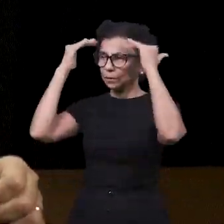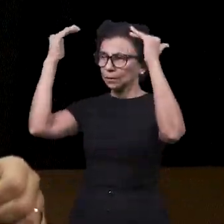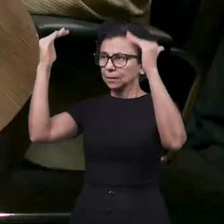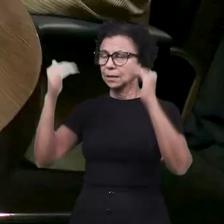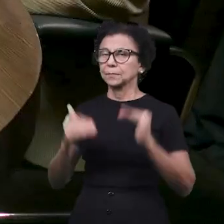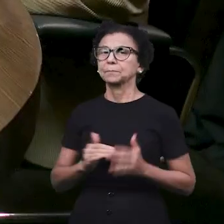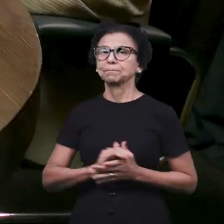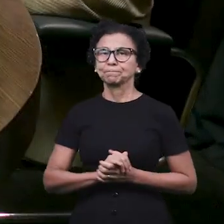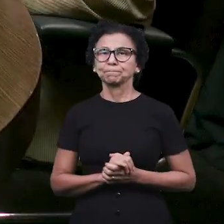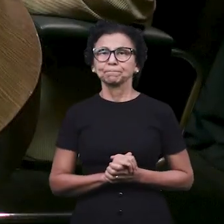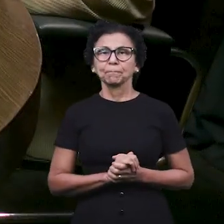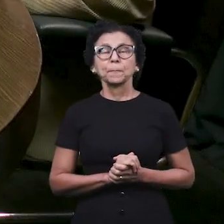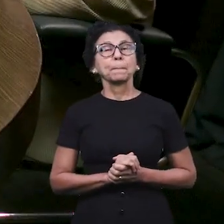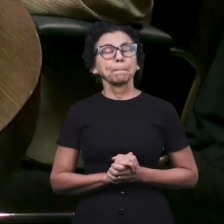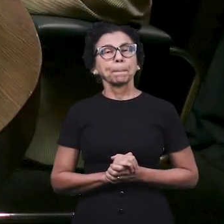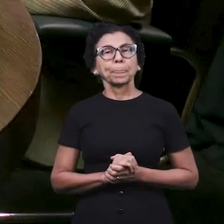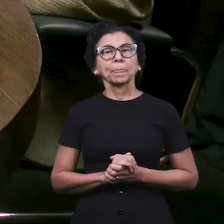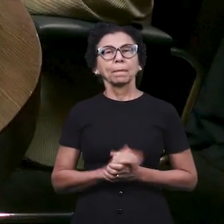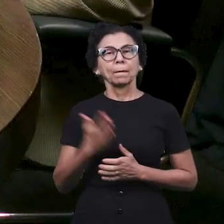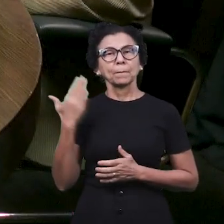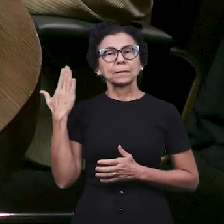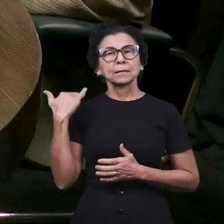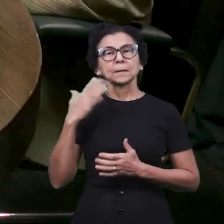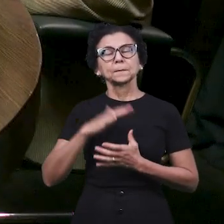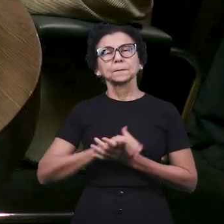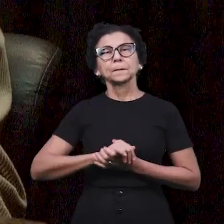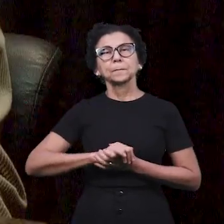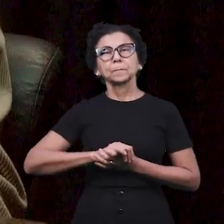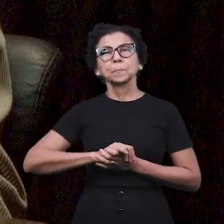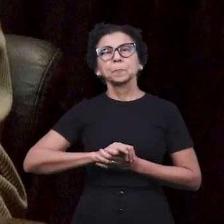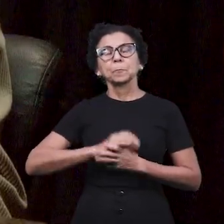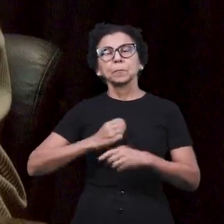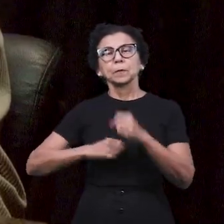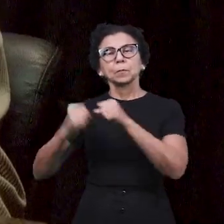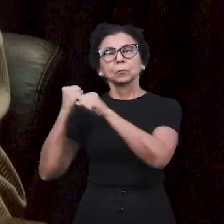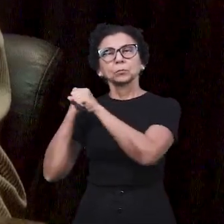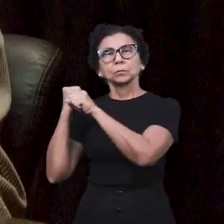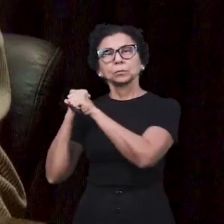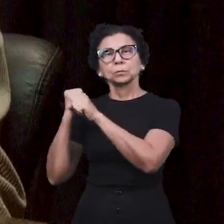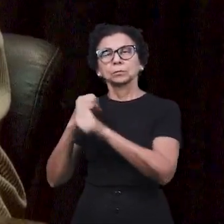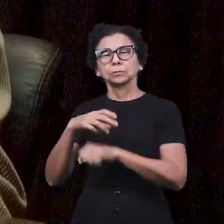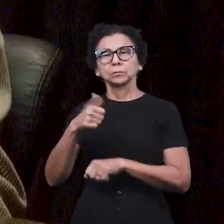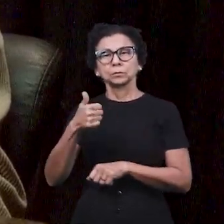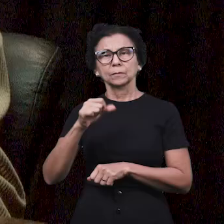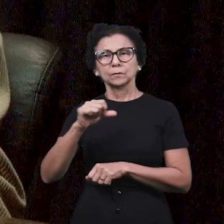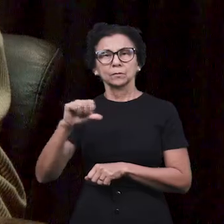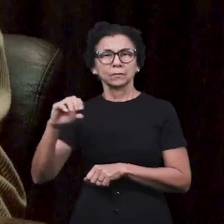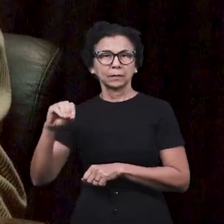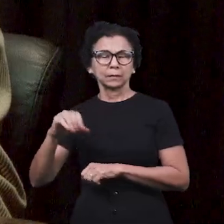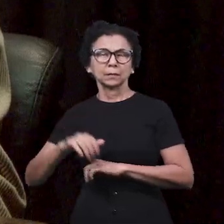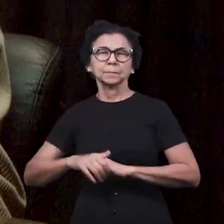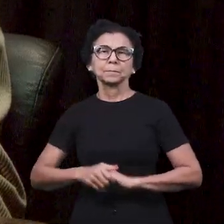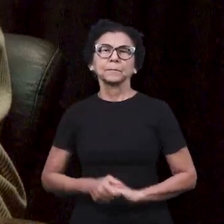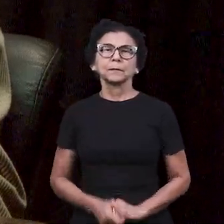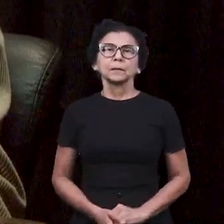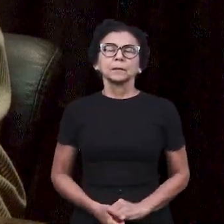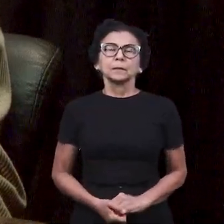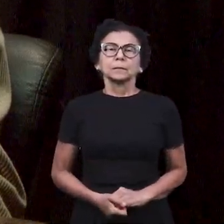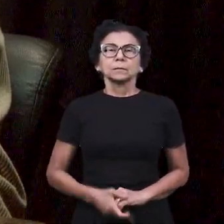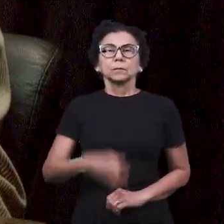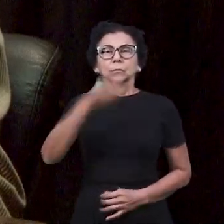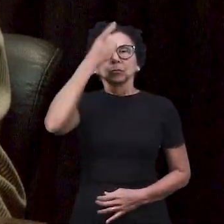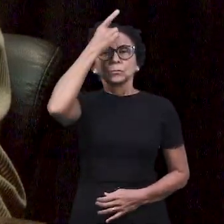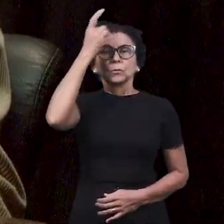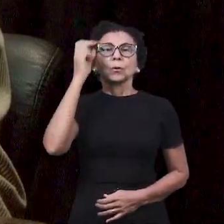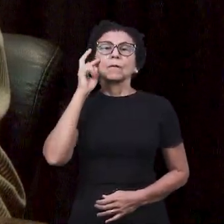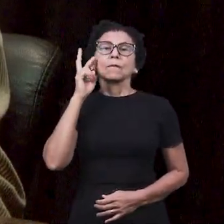essa sequência? sim. Quando o senhor revelou esse trabalho dos jovens, isso lá nos anos 90, o senhor deu uma visão. E a